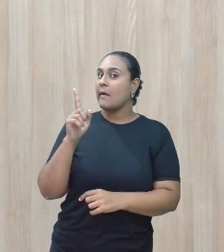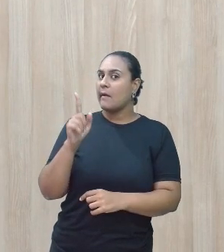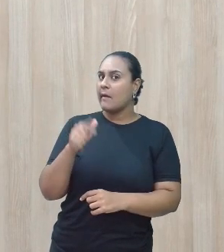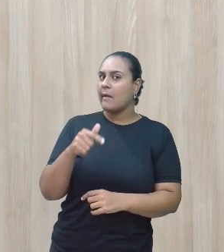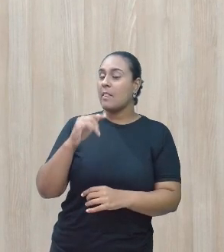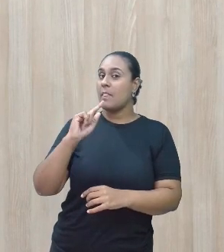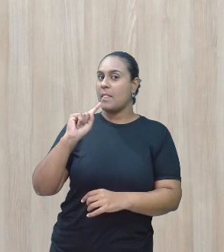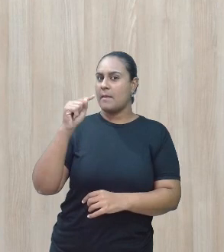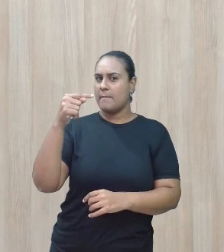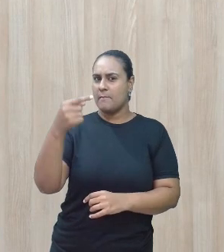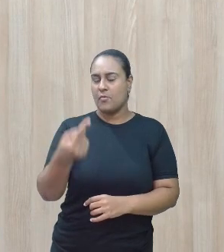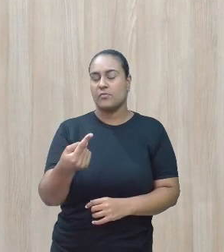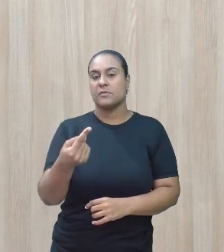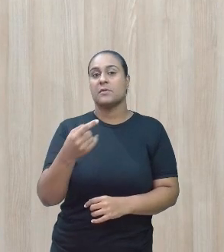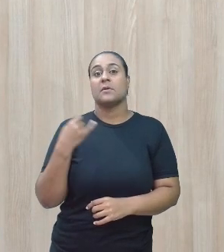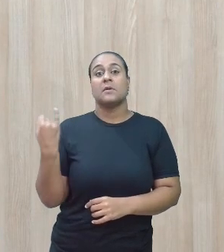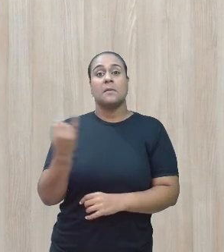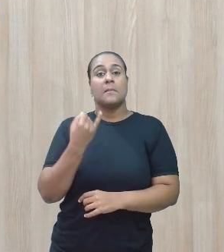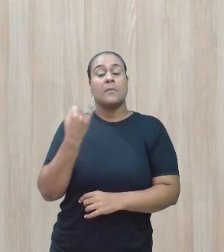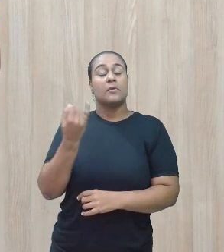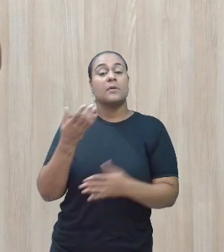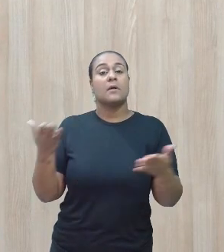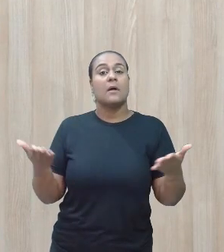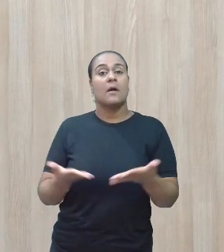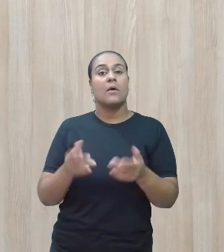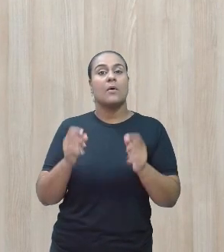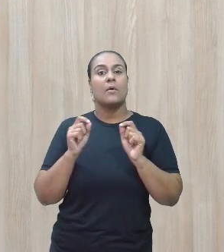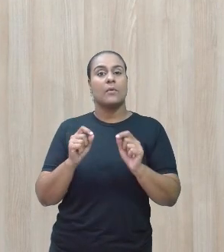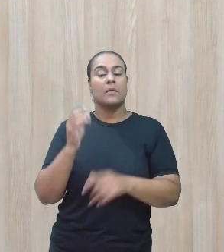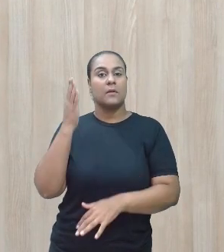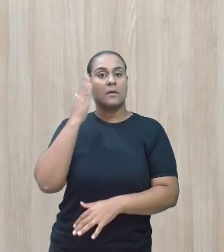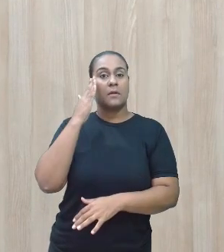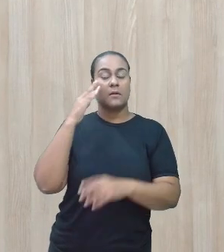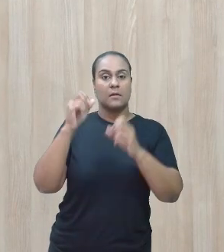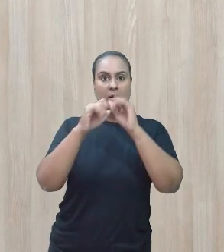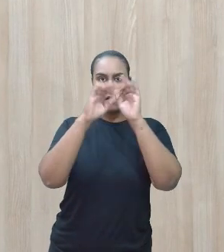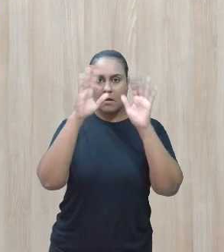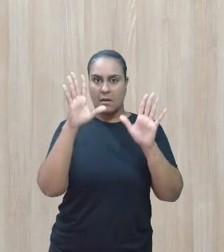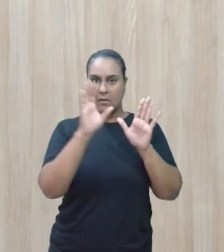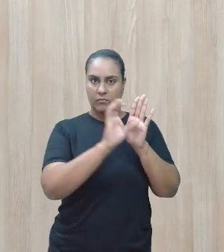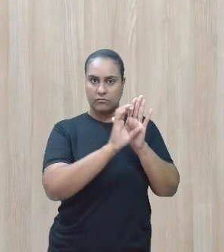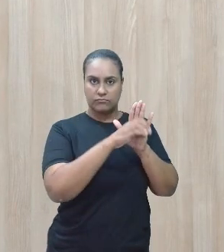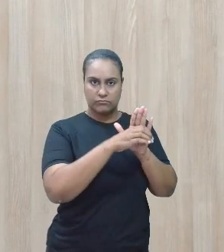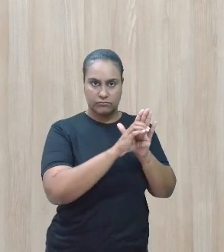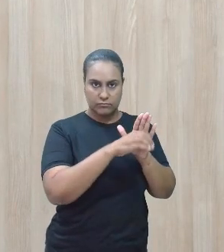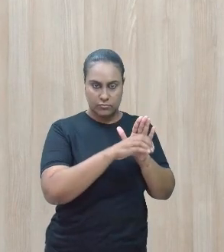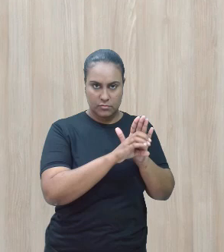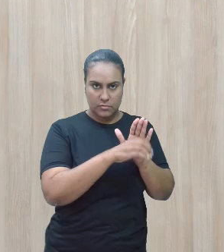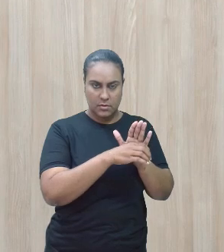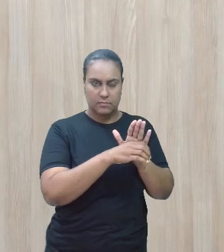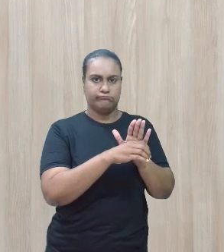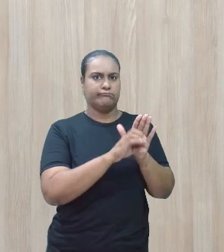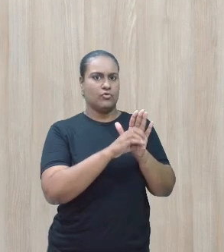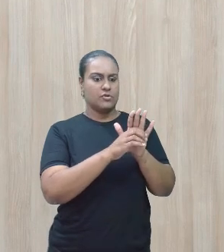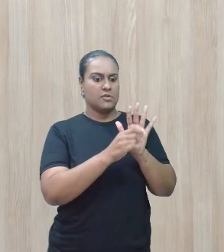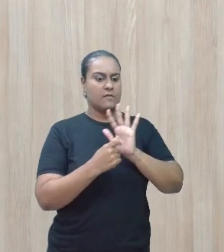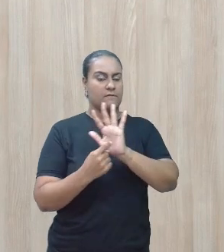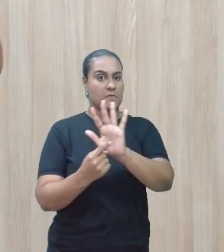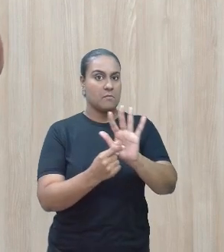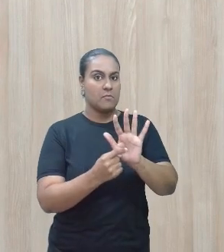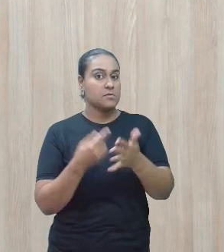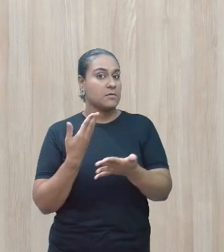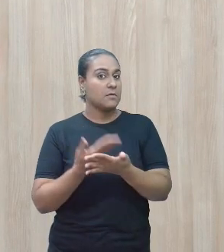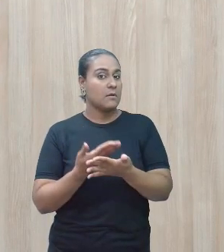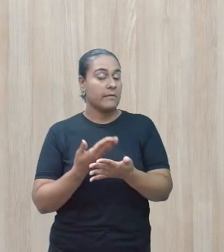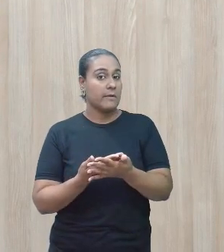à frente. É mais importante, nesse momento, a gente compreender o conceito, né? Então, o conceito que a gente vai trazer nas aulas,